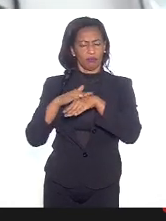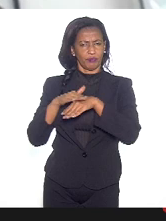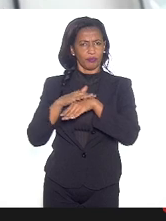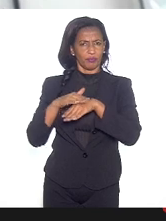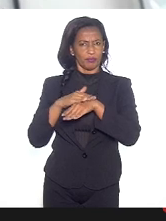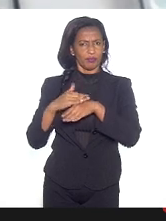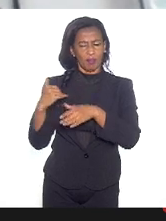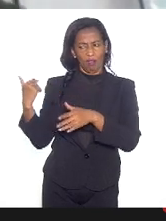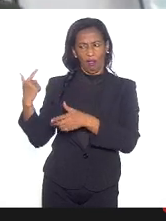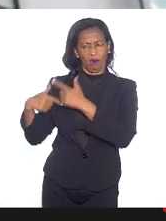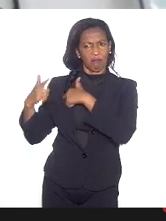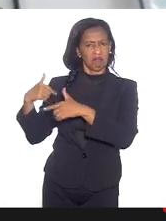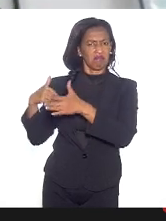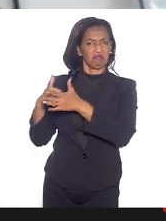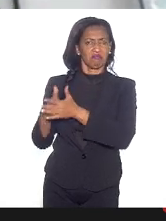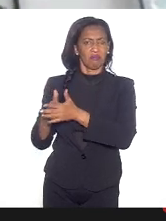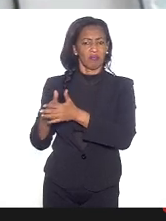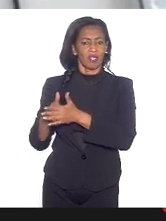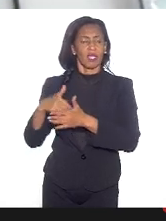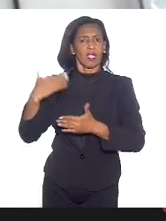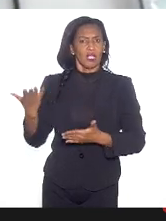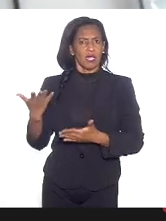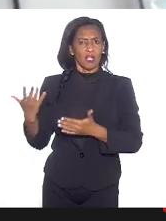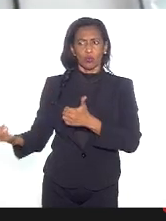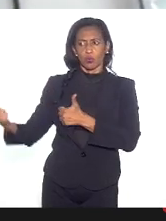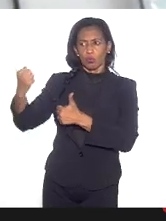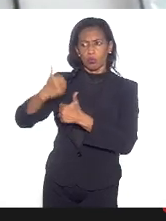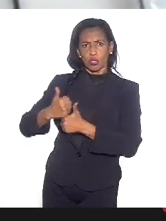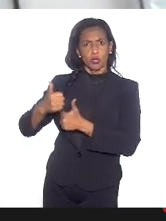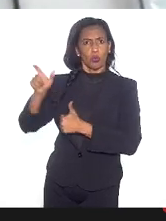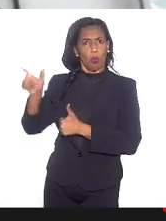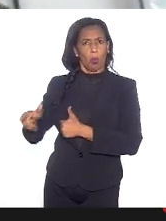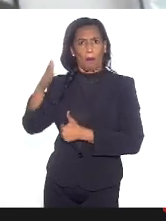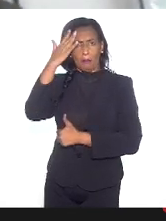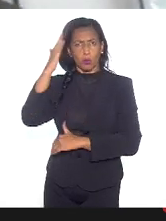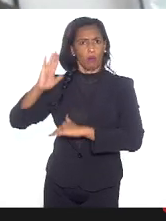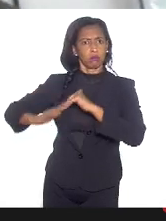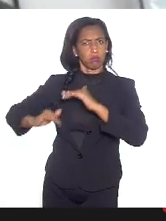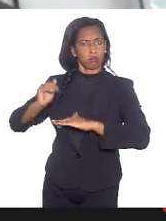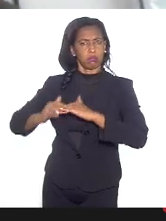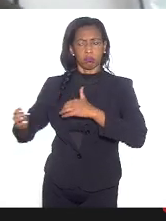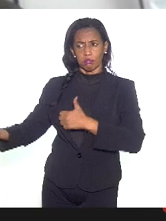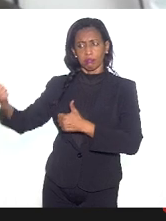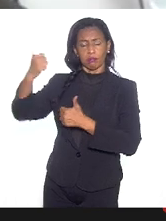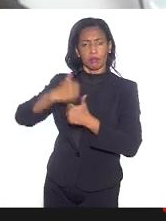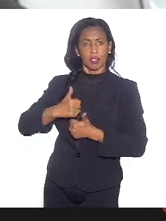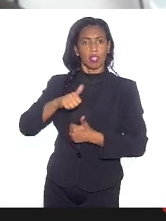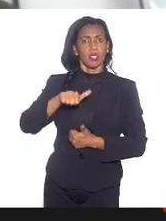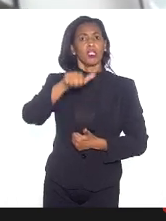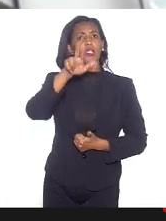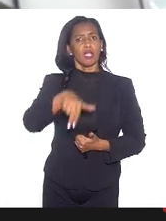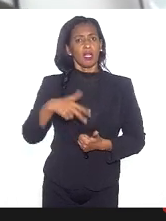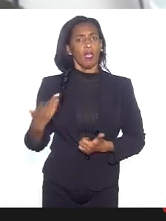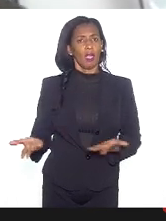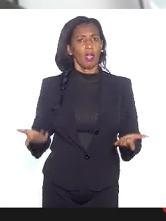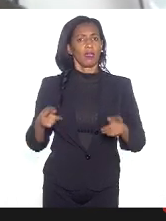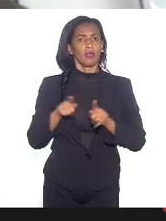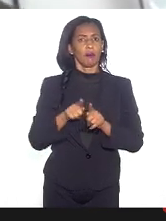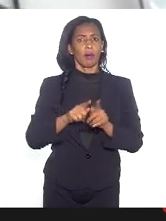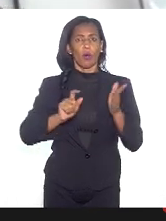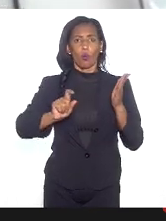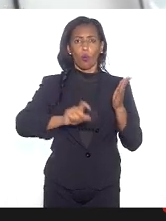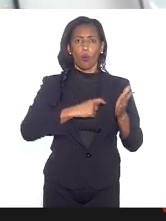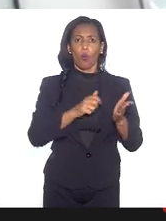e que designou ninguém mais competente do que o próprio doutor Fernando, de quem é, inclusive, o